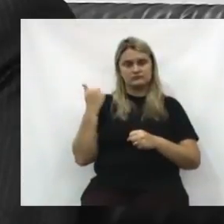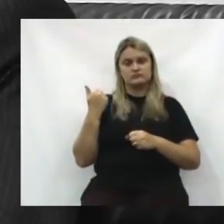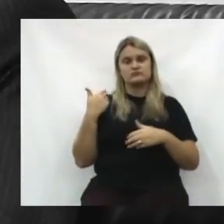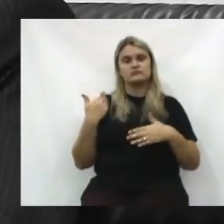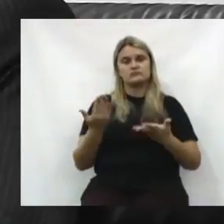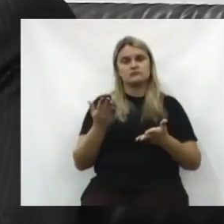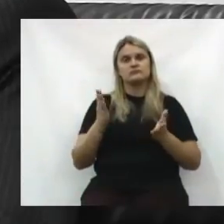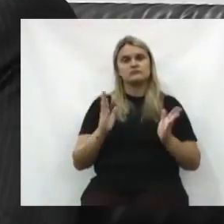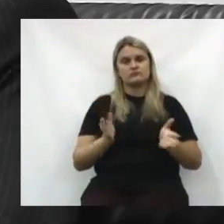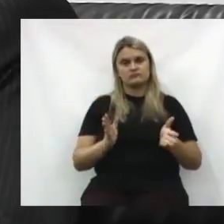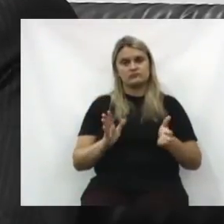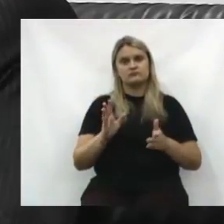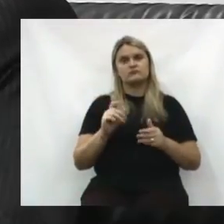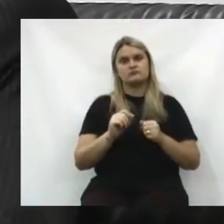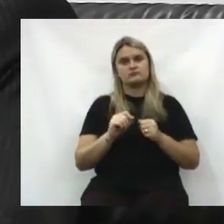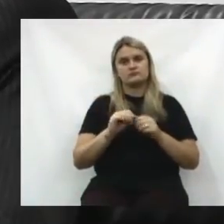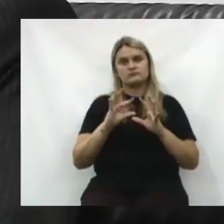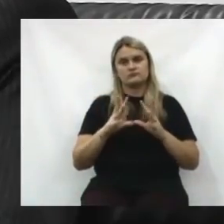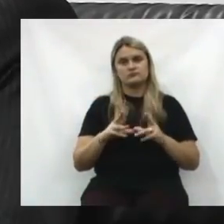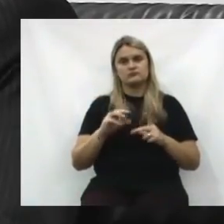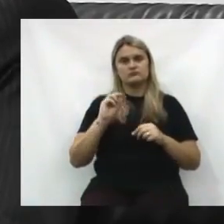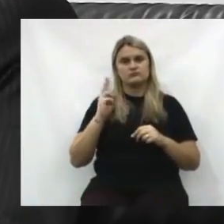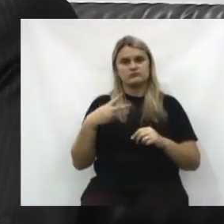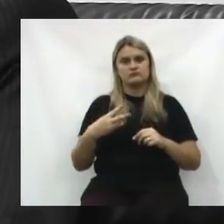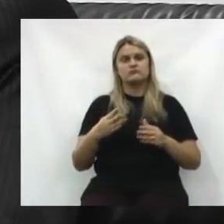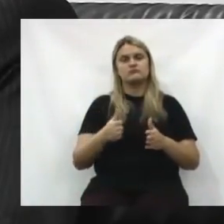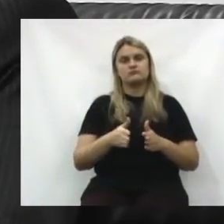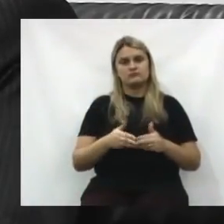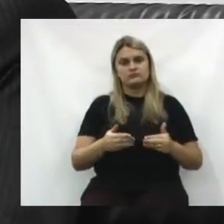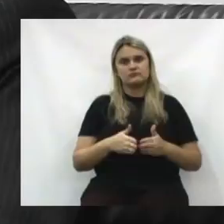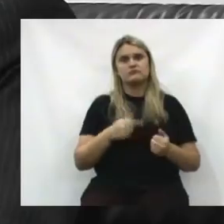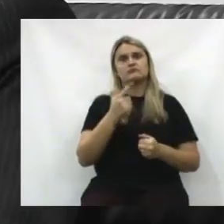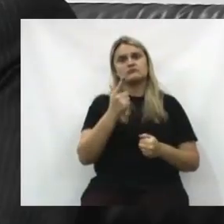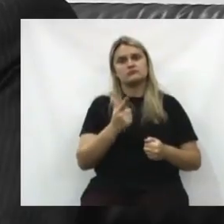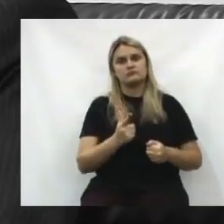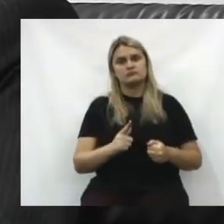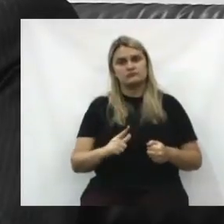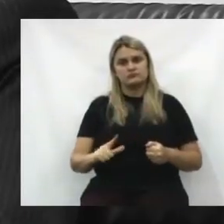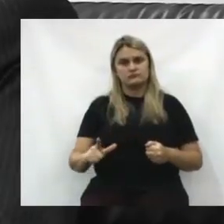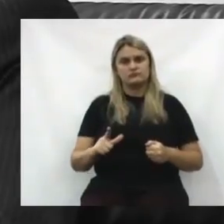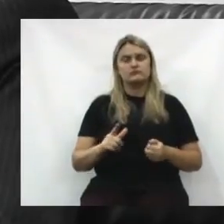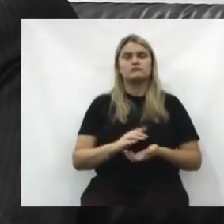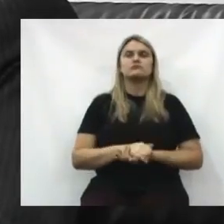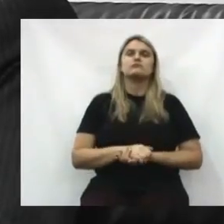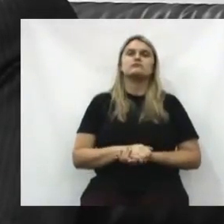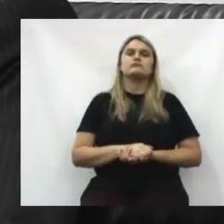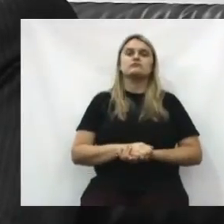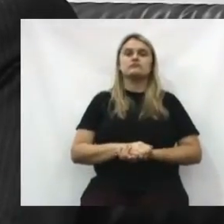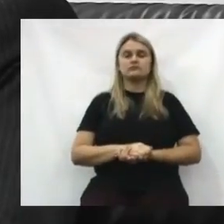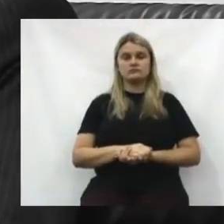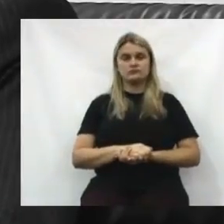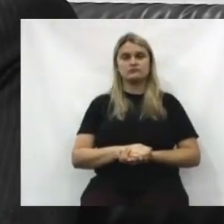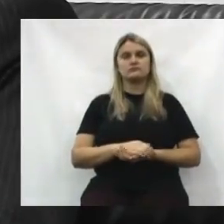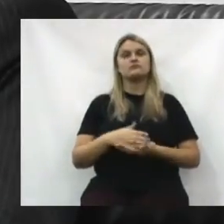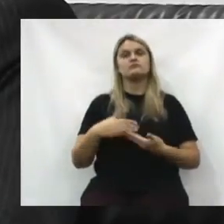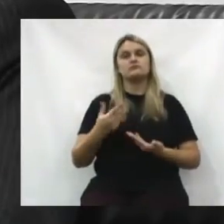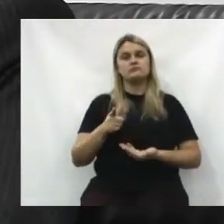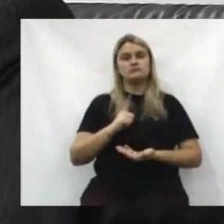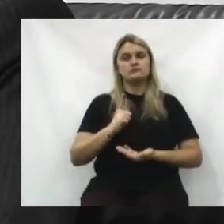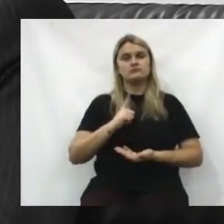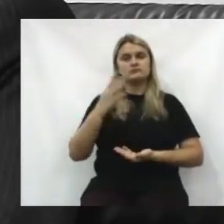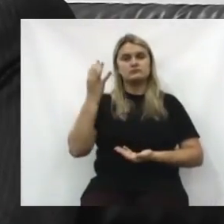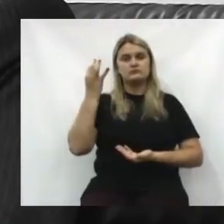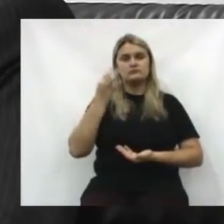passada e, através agora de todos os vereadores, estamos repetindo novamente esse pedido